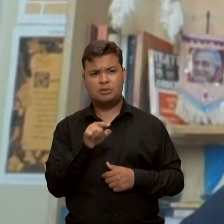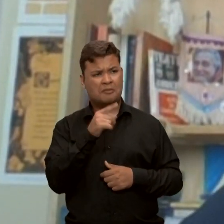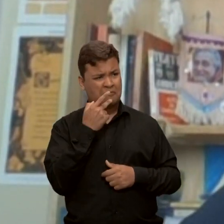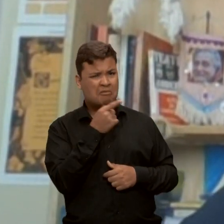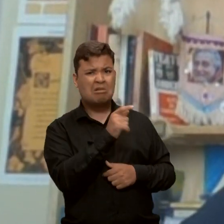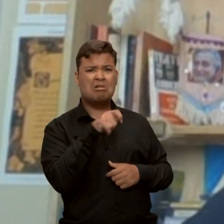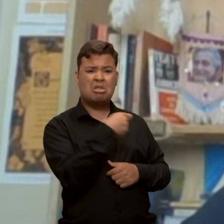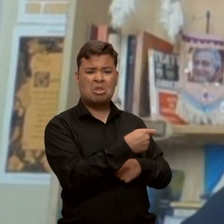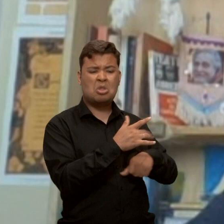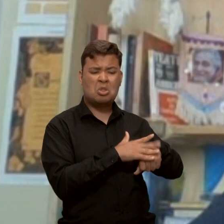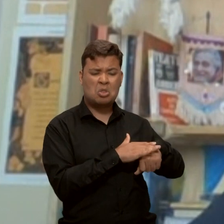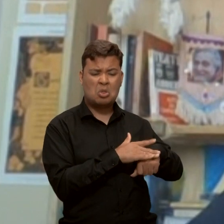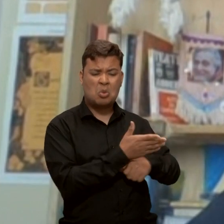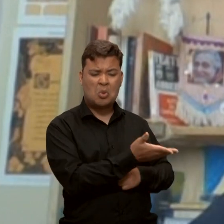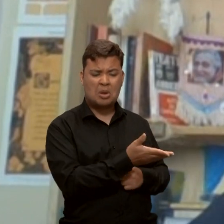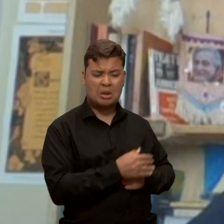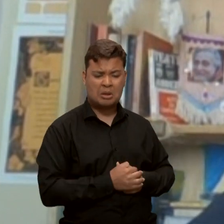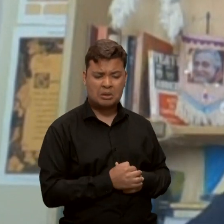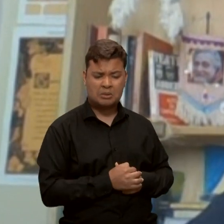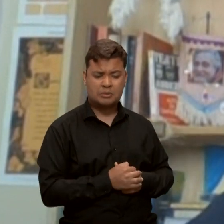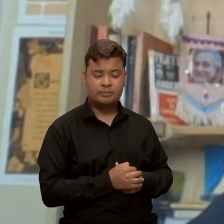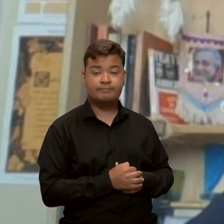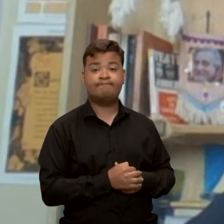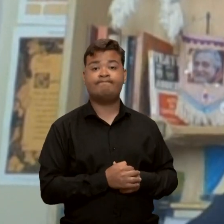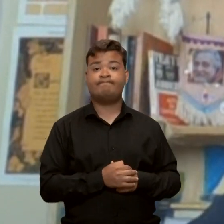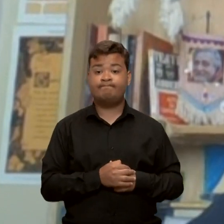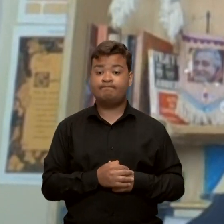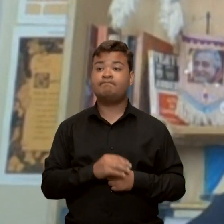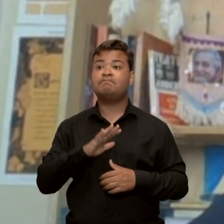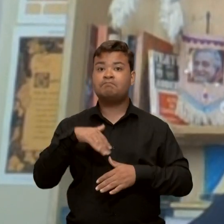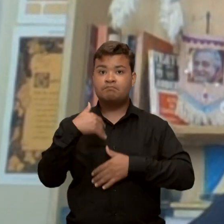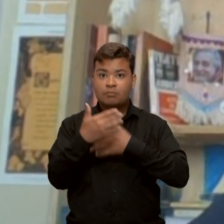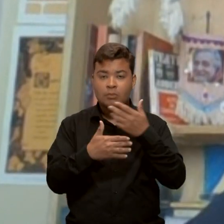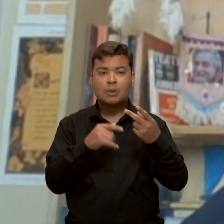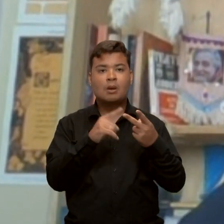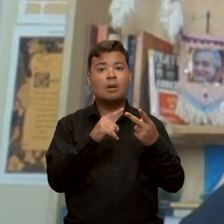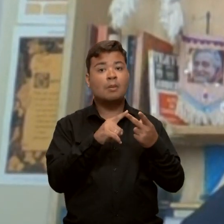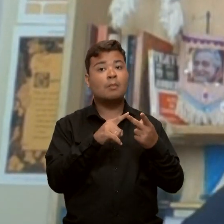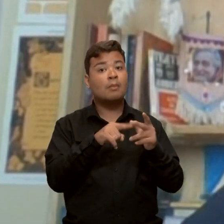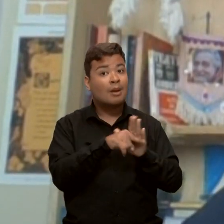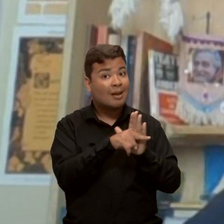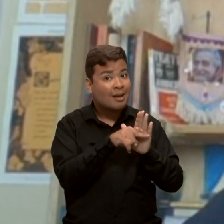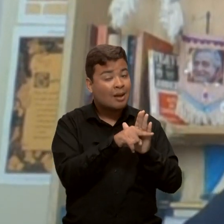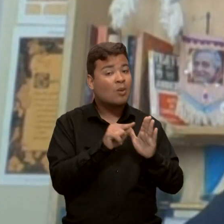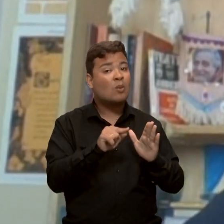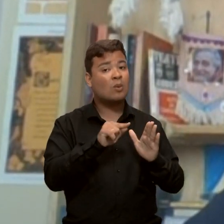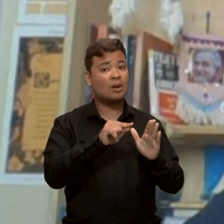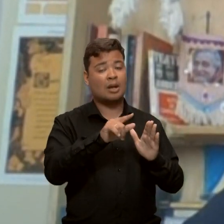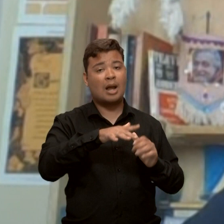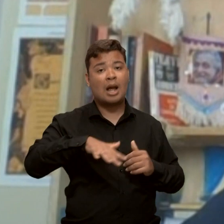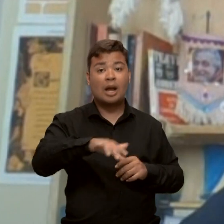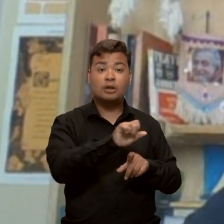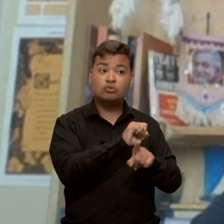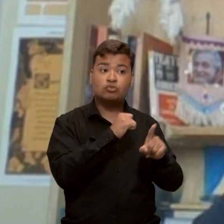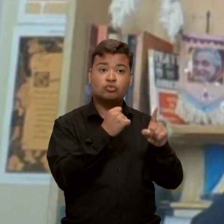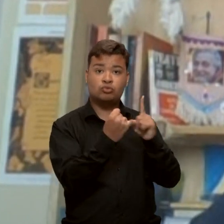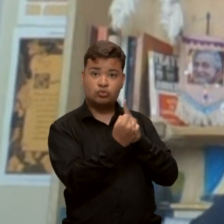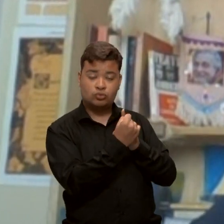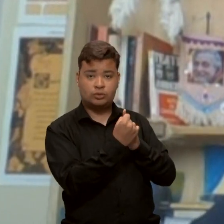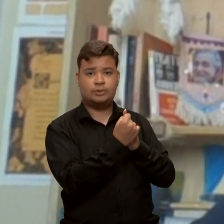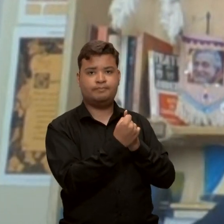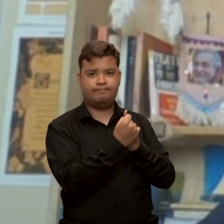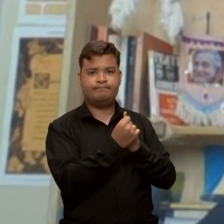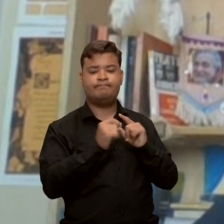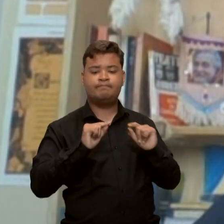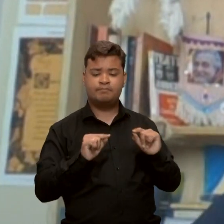que coloca como uma doença, e a gente vai para o modelo psicossocial, que, na verdade, não é a pessoa com